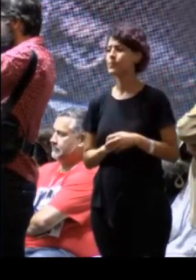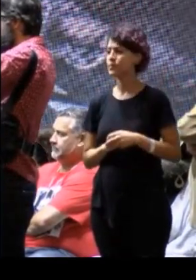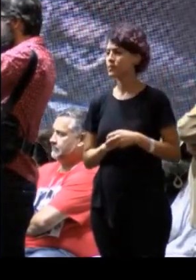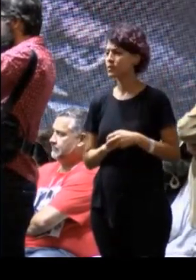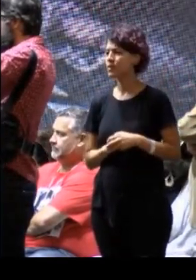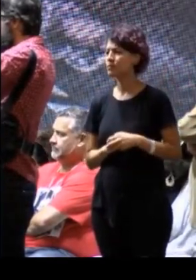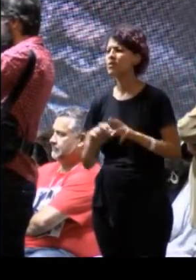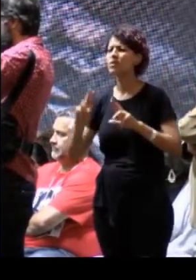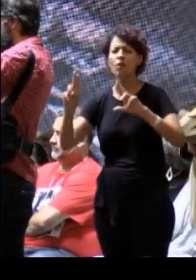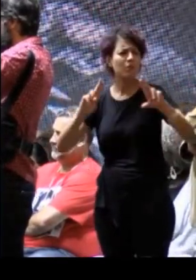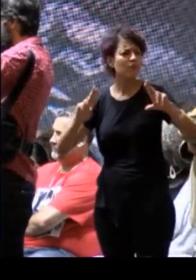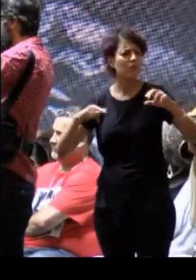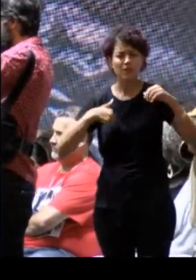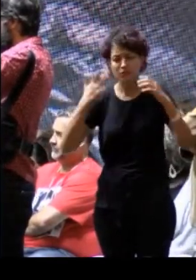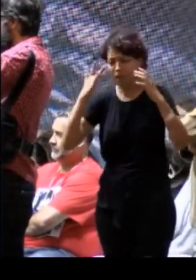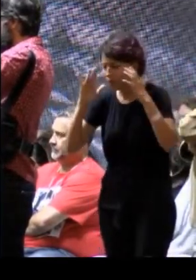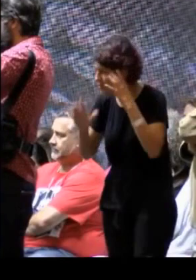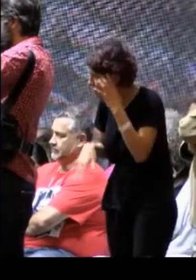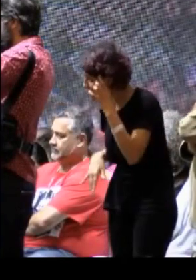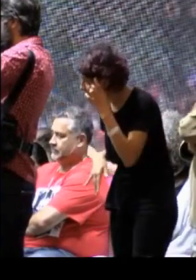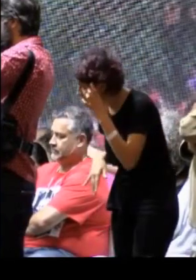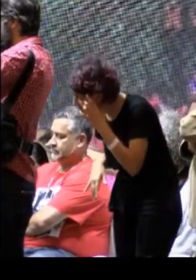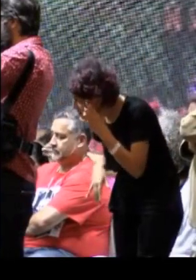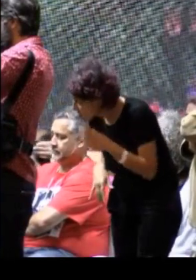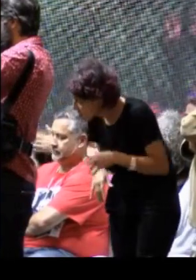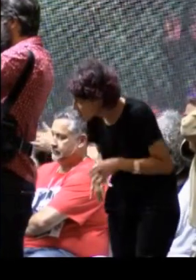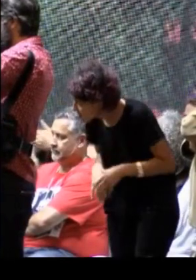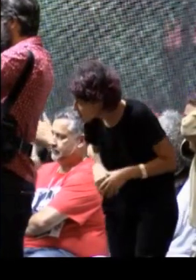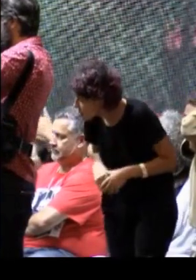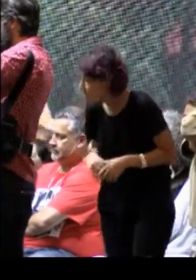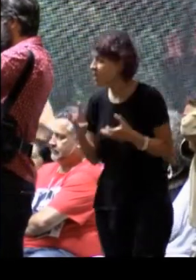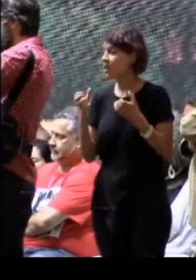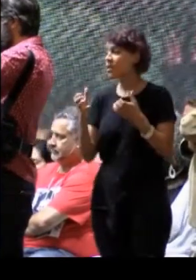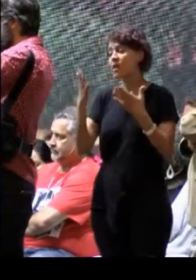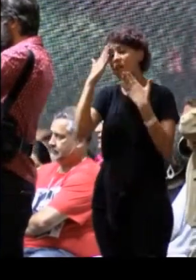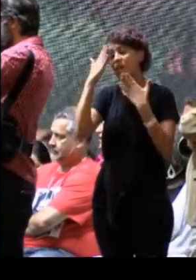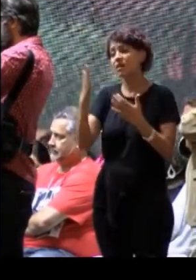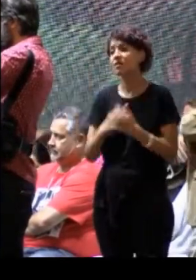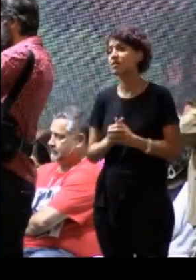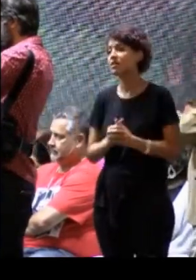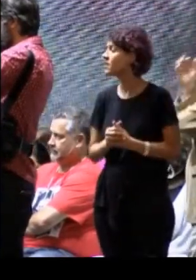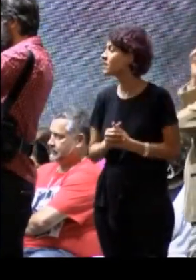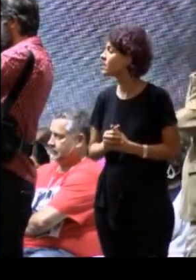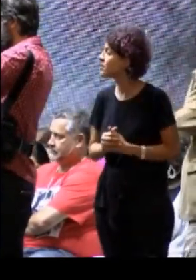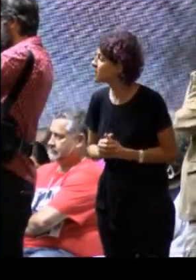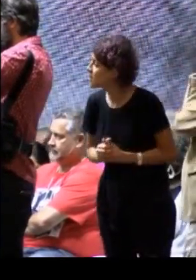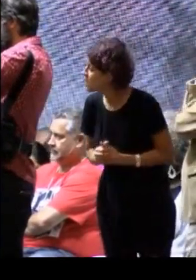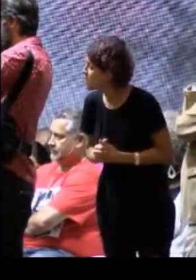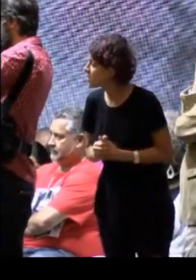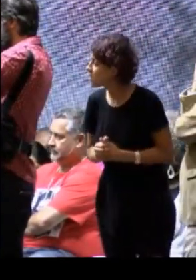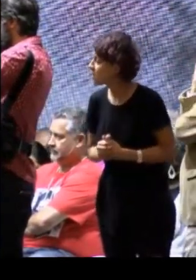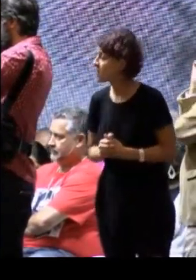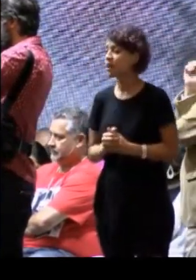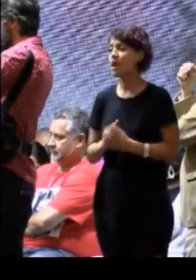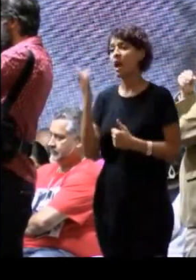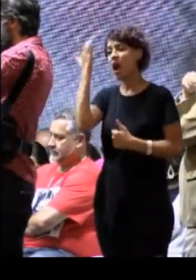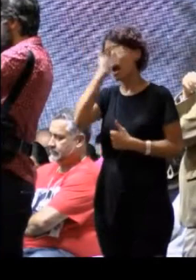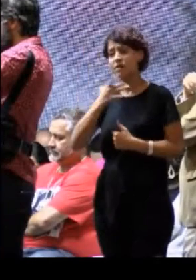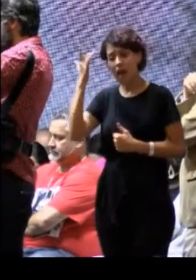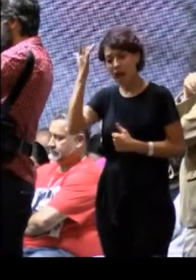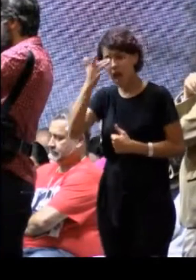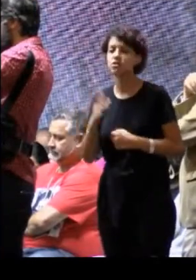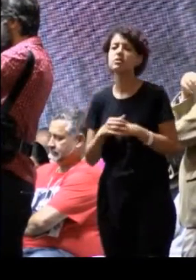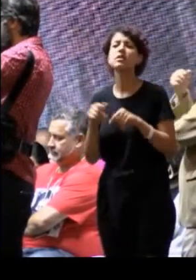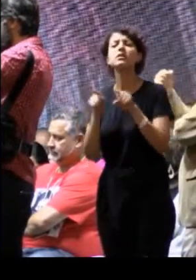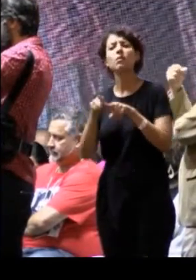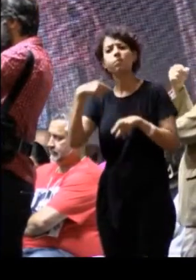não tenho o nome de todo mundo. Eu quero agradecer ao companheiro Haddad e o carinho, as visitas, aos